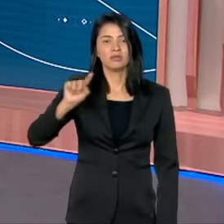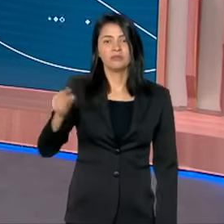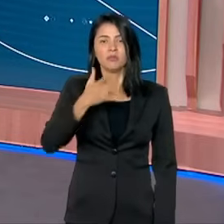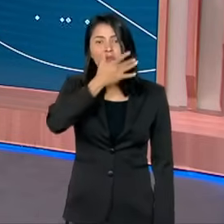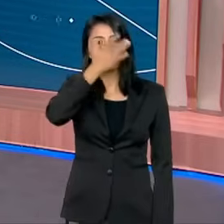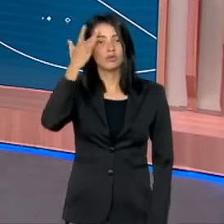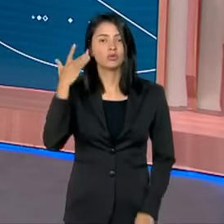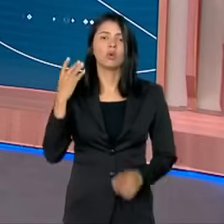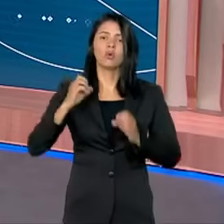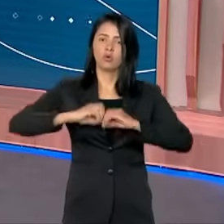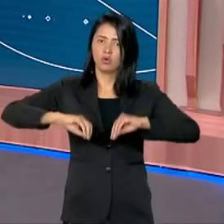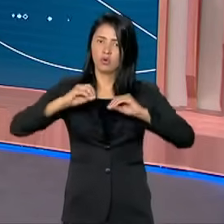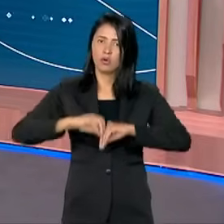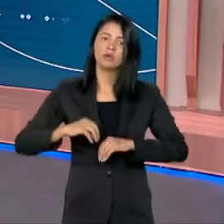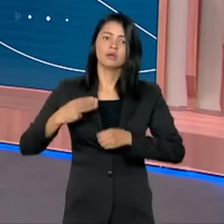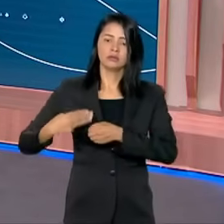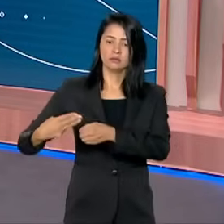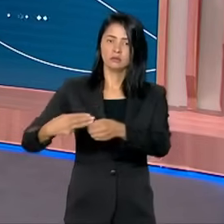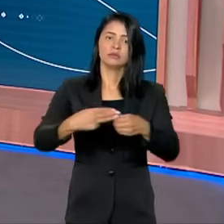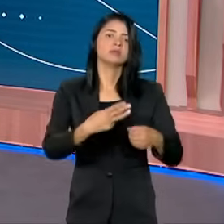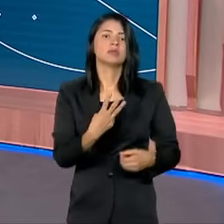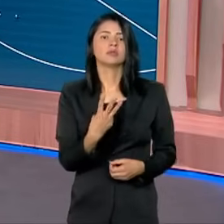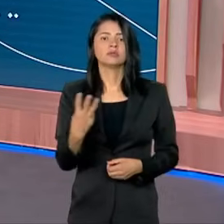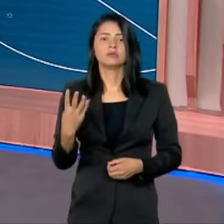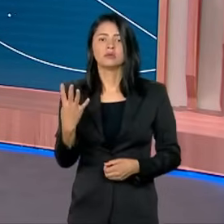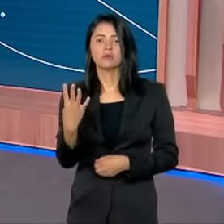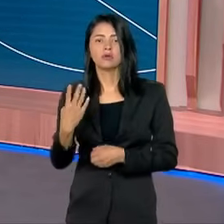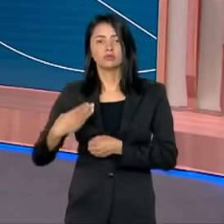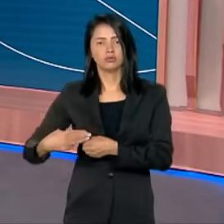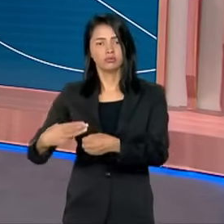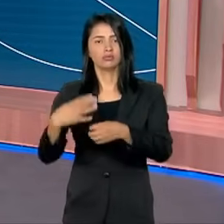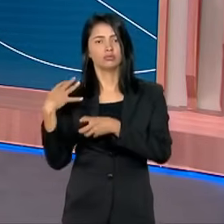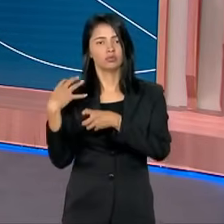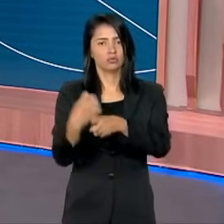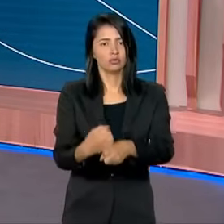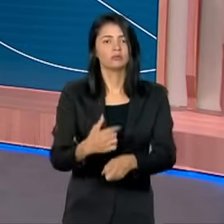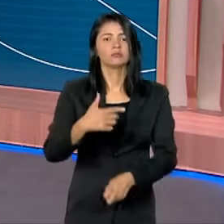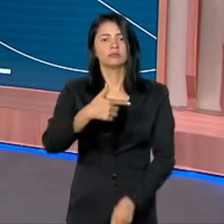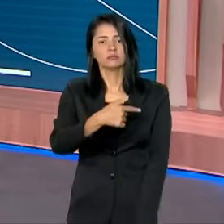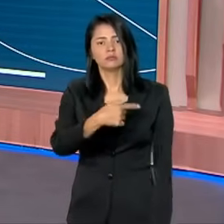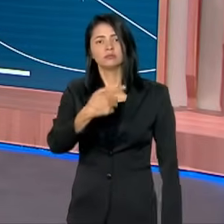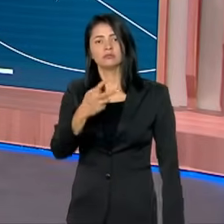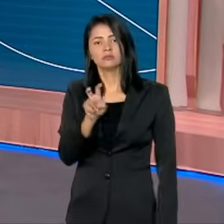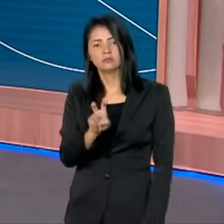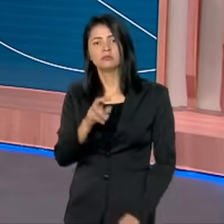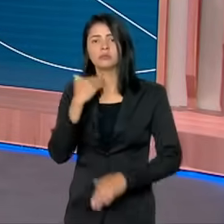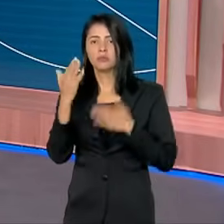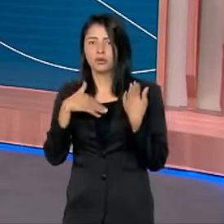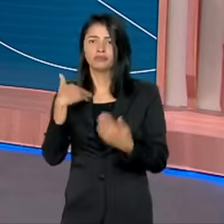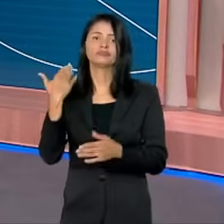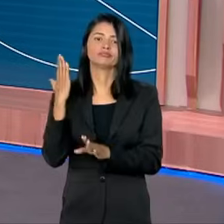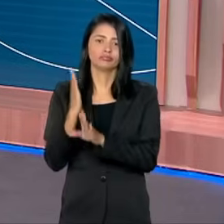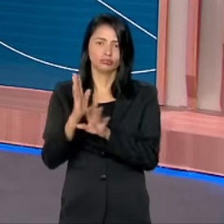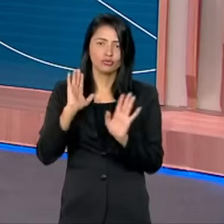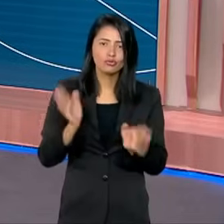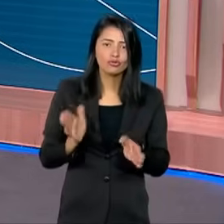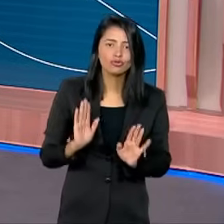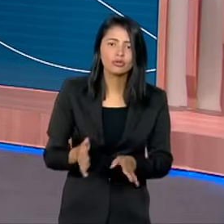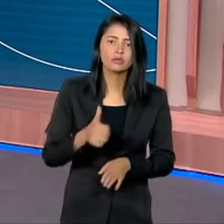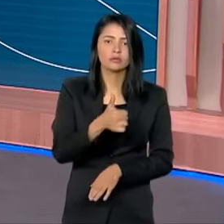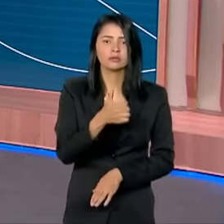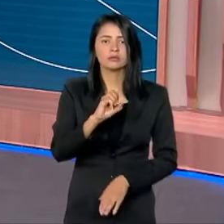pessoas afetadas em 334 municípios. São 75 mortes confirmadas,